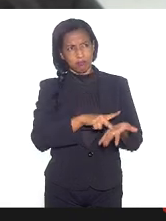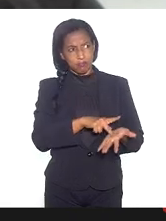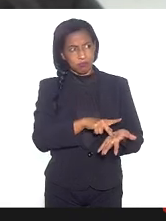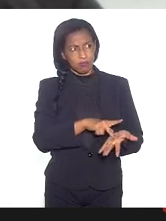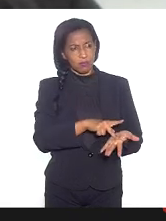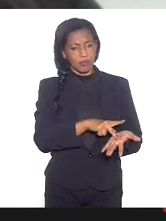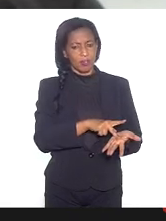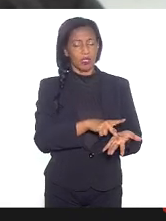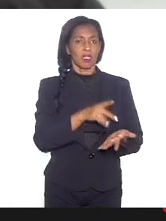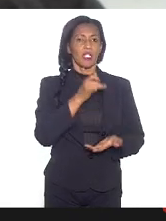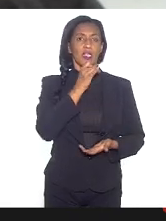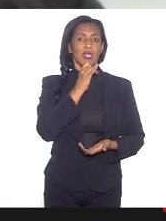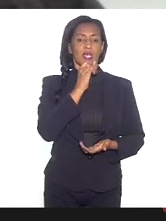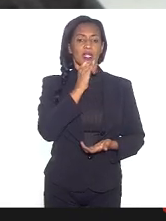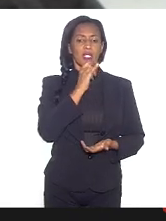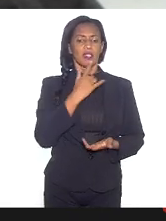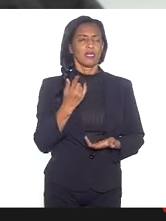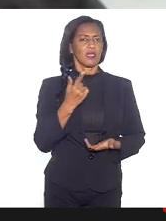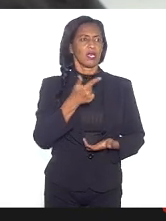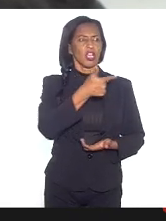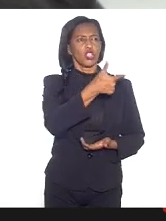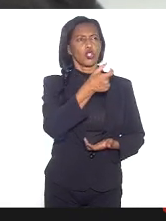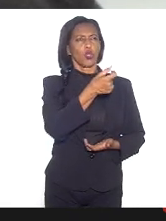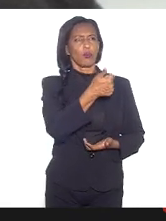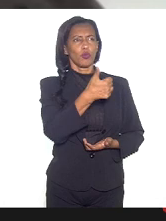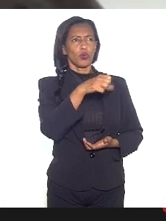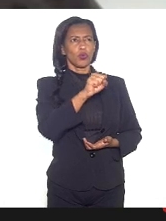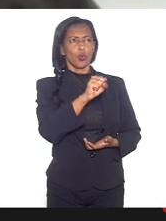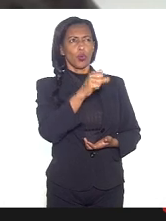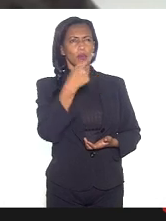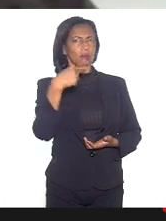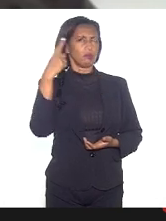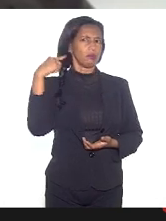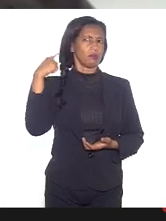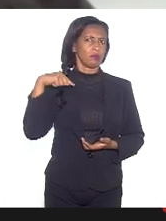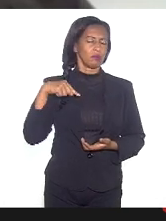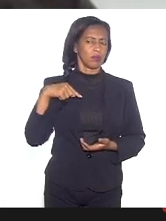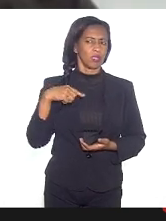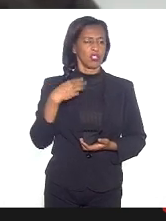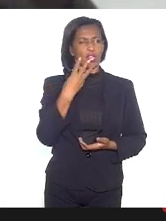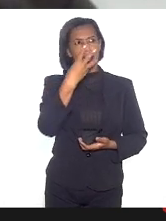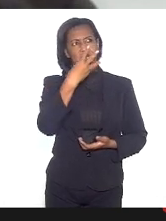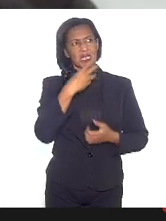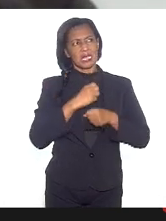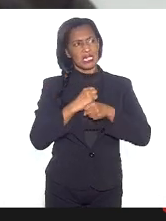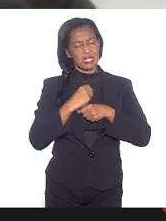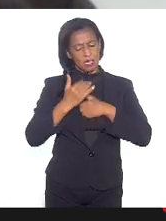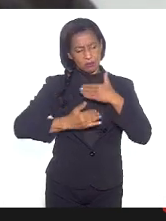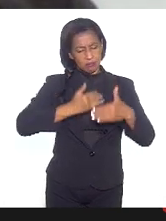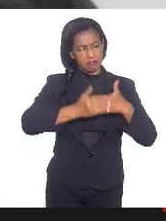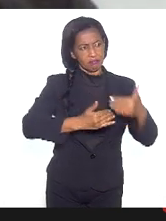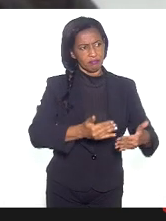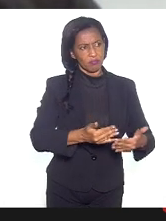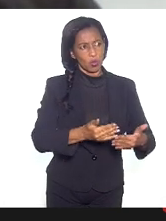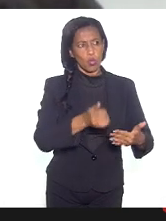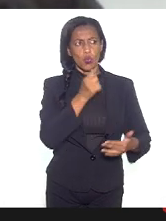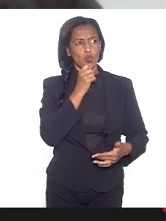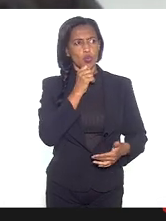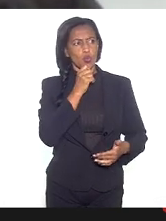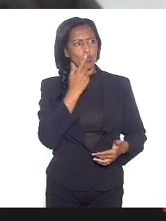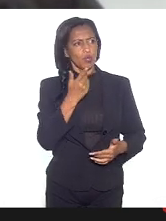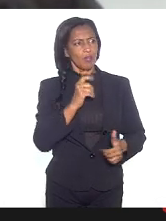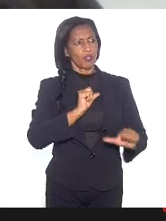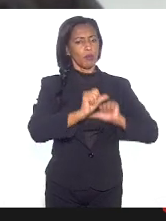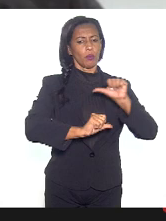números, por exemplo, do anuário de 2018. Hoje já passaram 3 anos. Não teve nenhuma